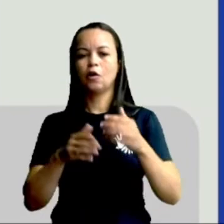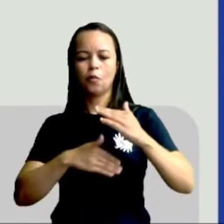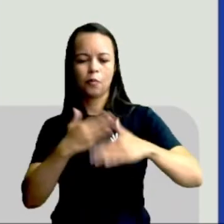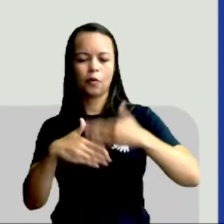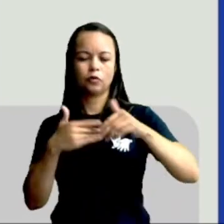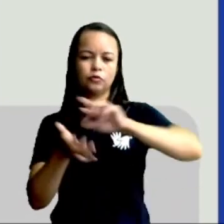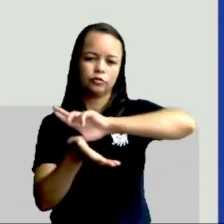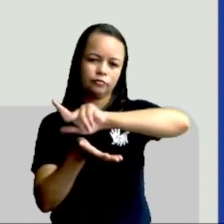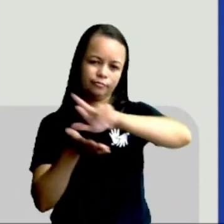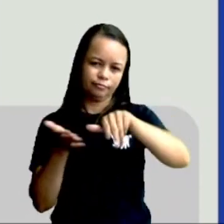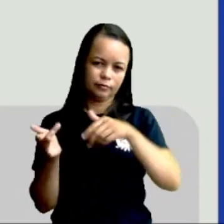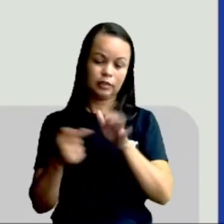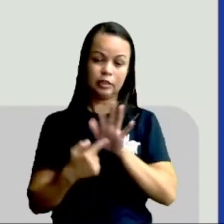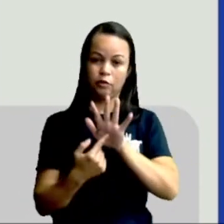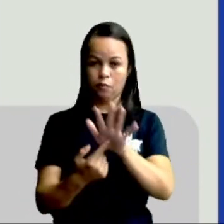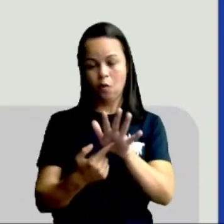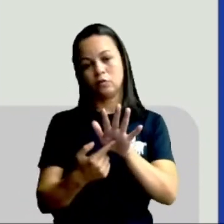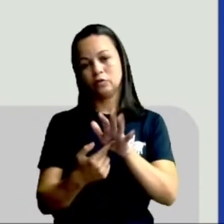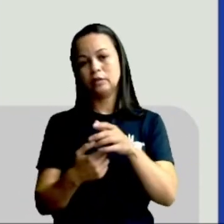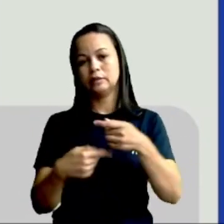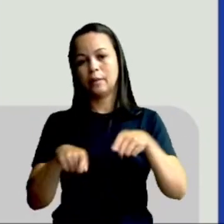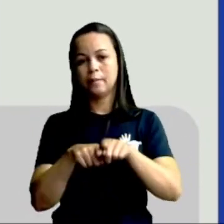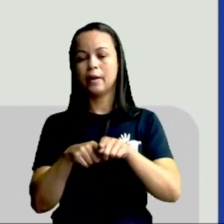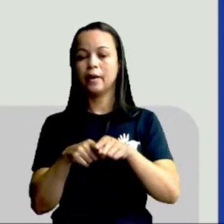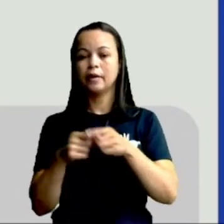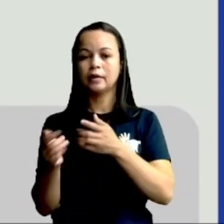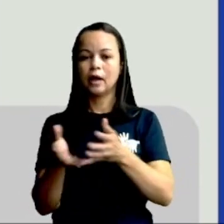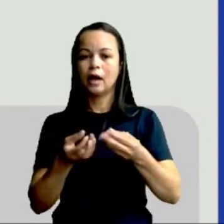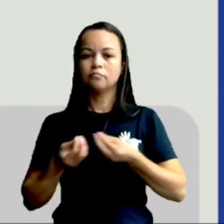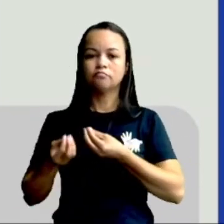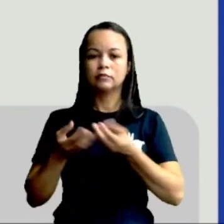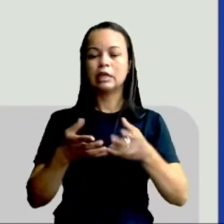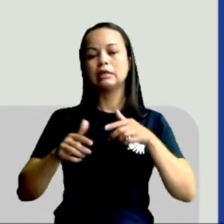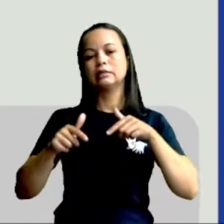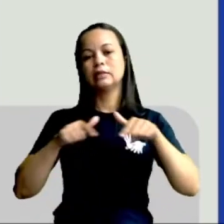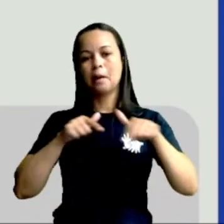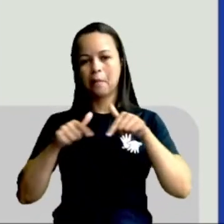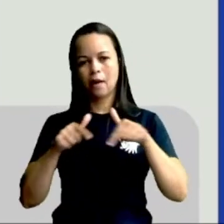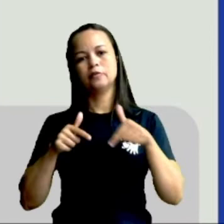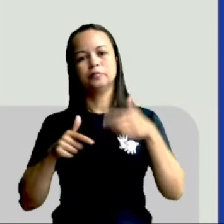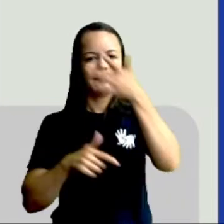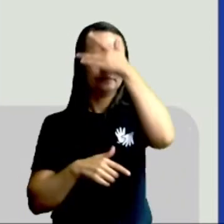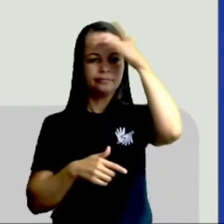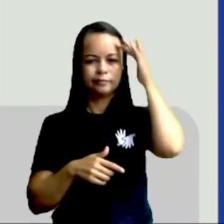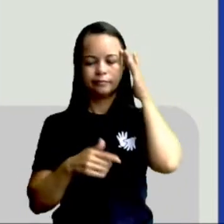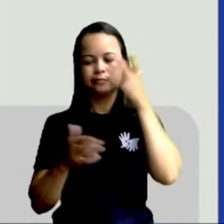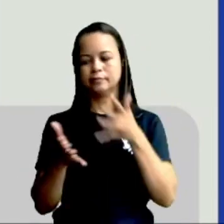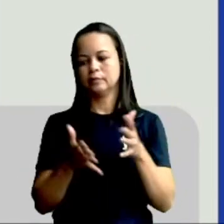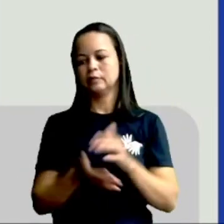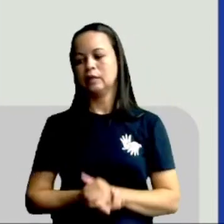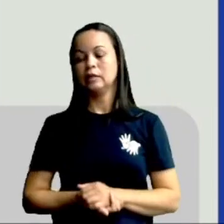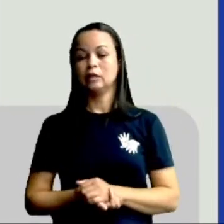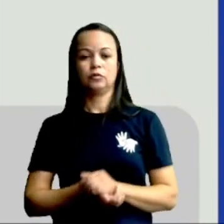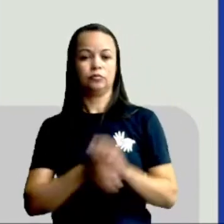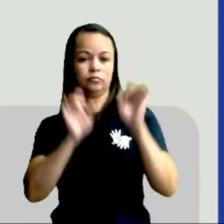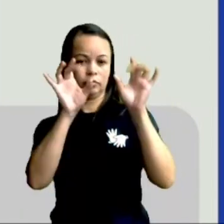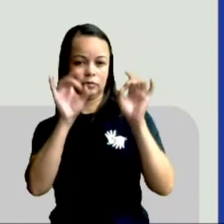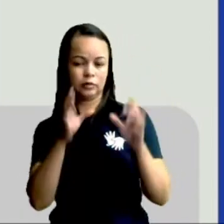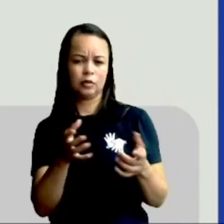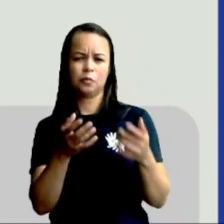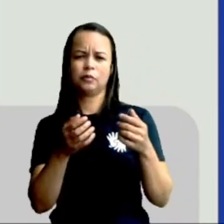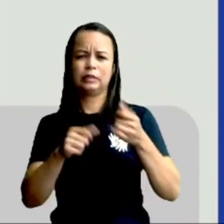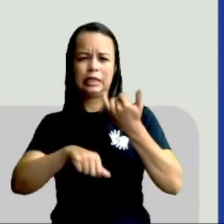consequentemente, oferece muito emprego, tá bom? Destaca-se aí a produção de aços especiais,